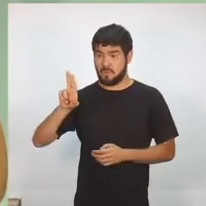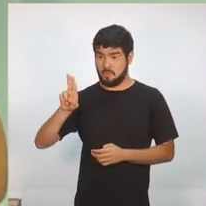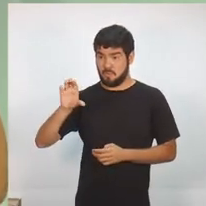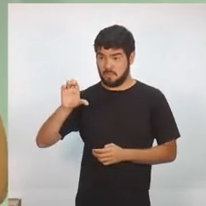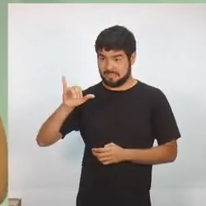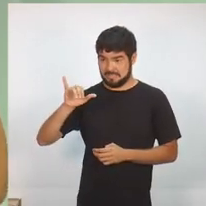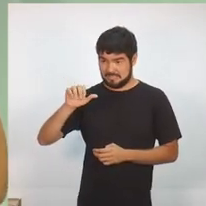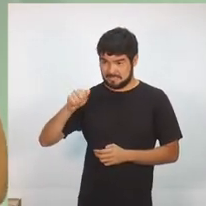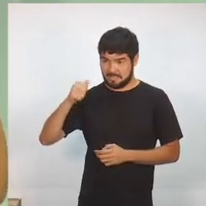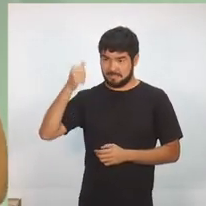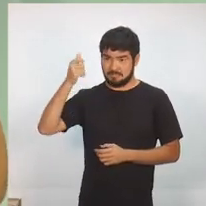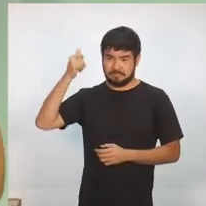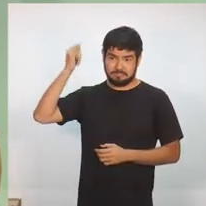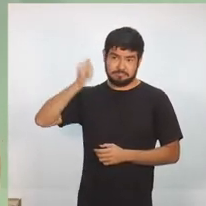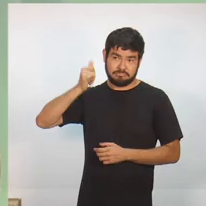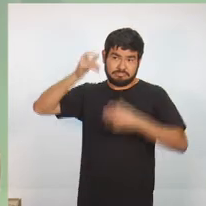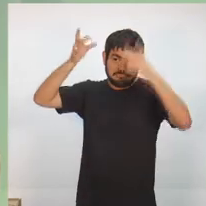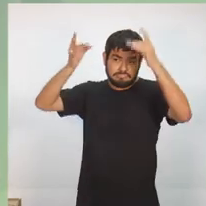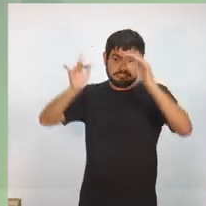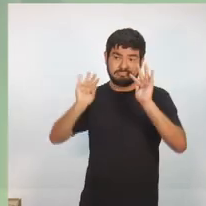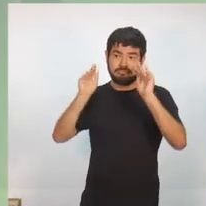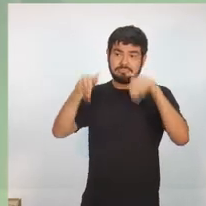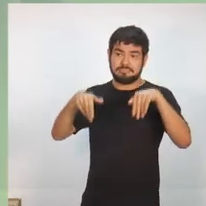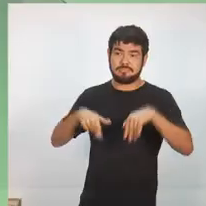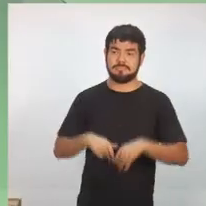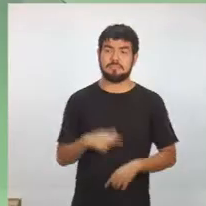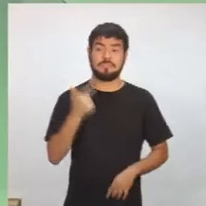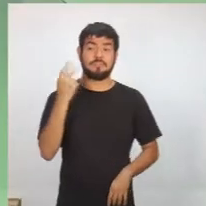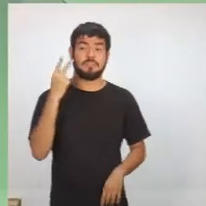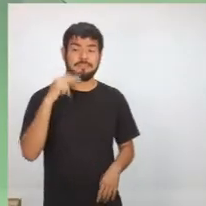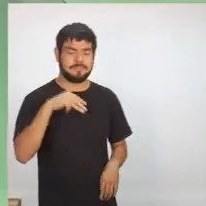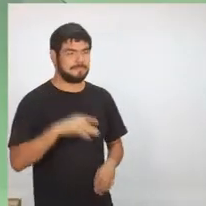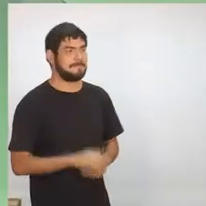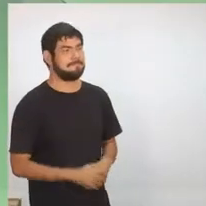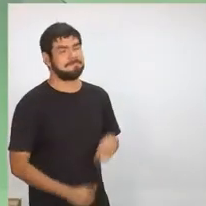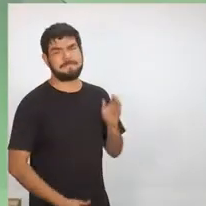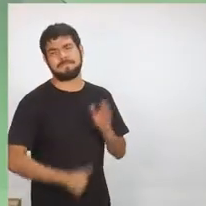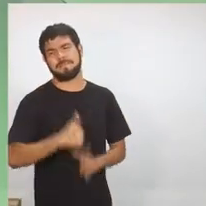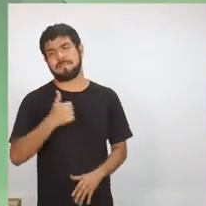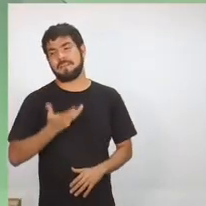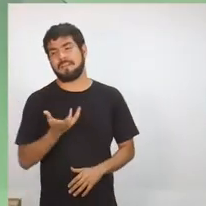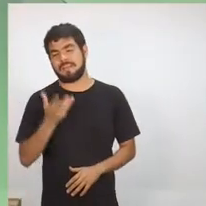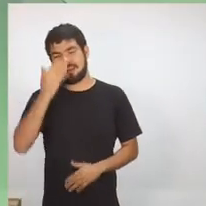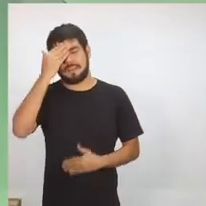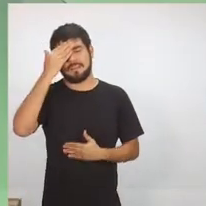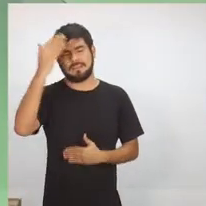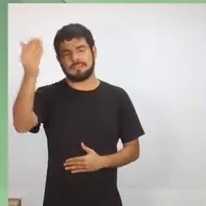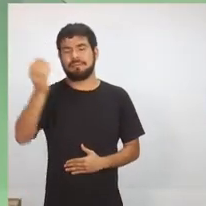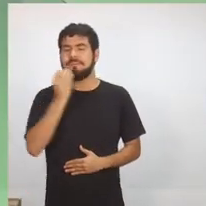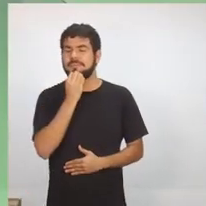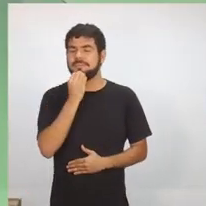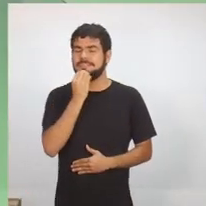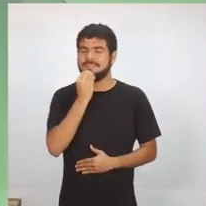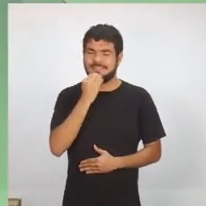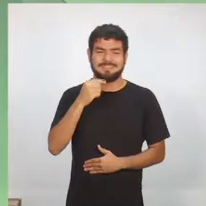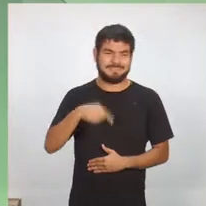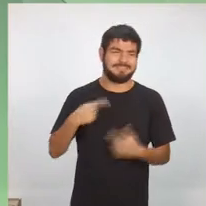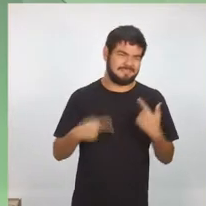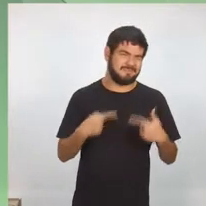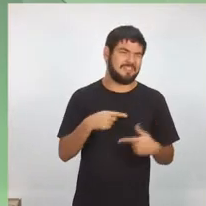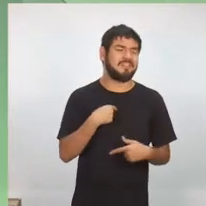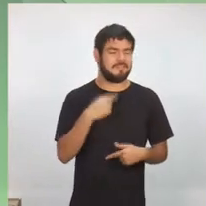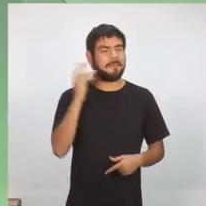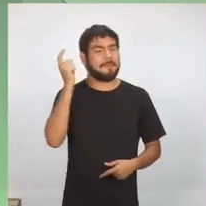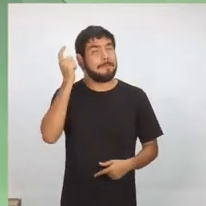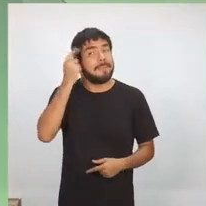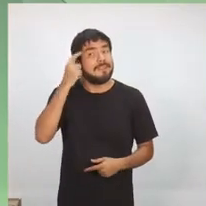Antonia faz as considerações finais. Candidata, 2 minutos. Primeiro, eu quero agradecer pela oportunidade do debate. Eu penso que é